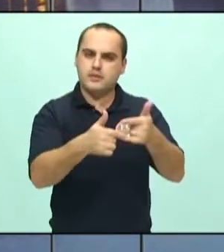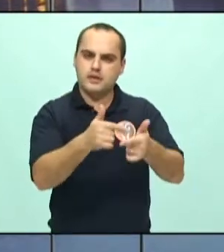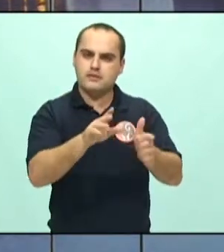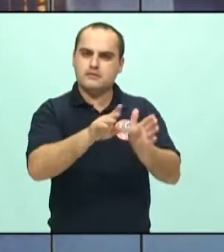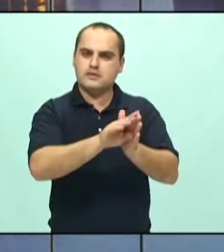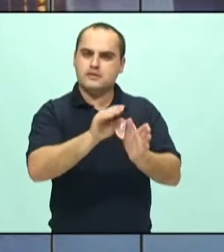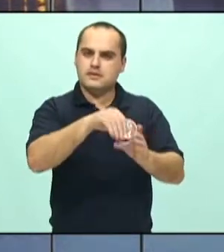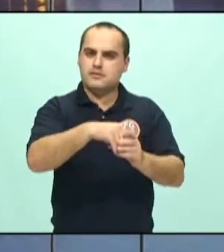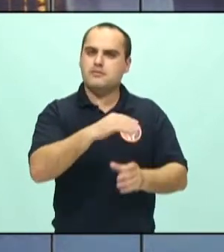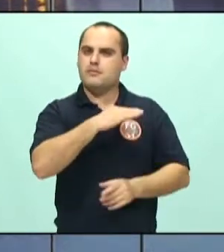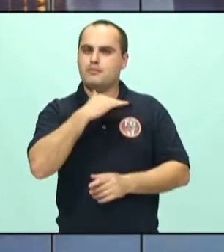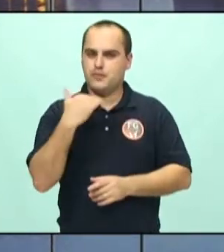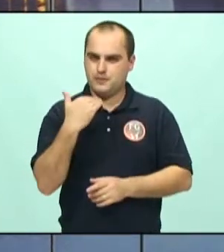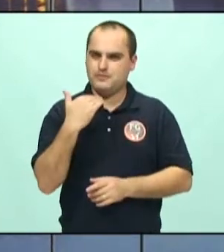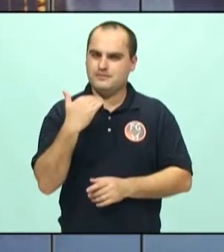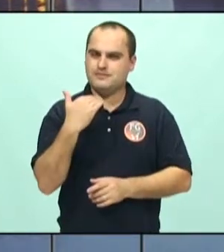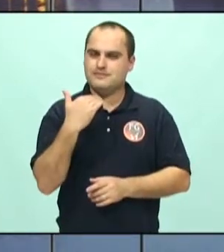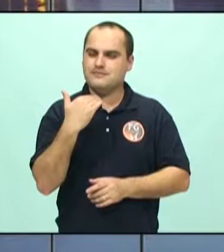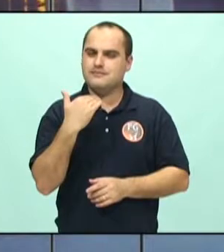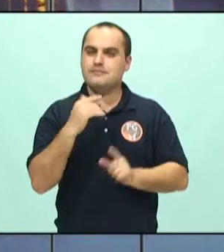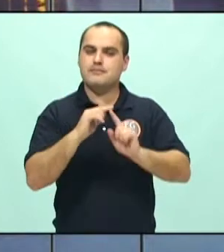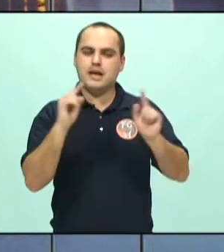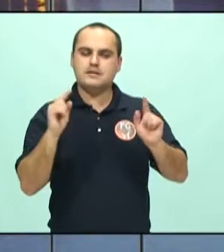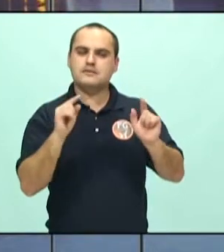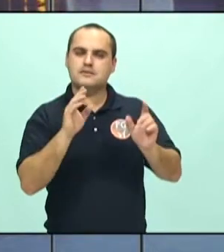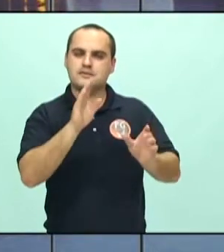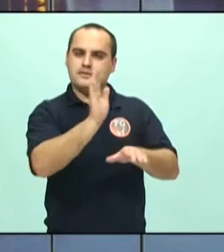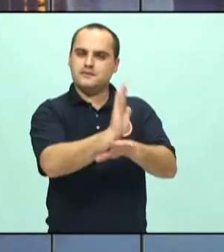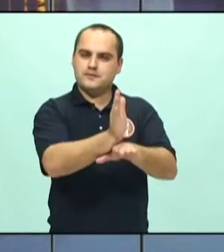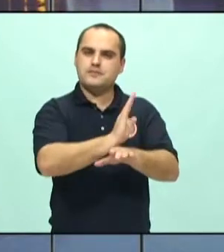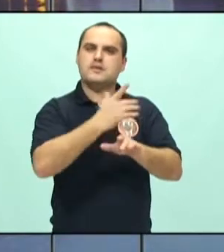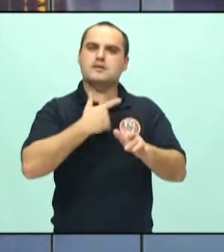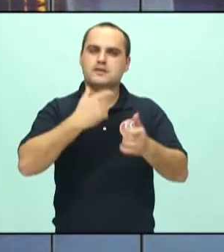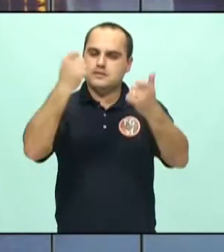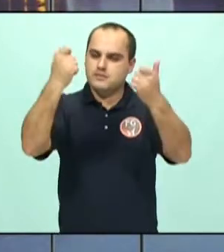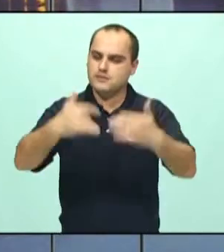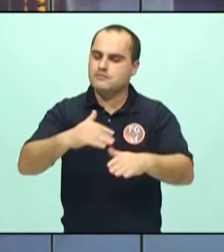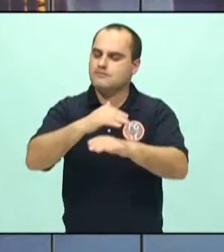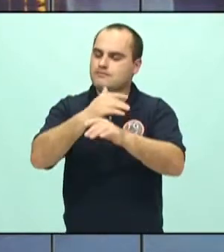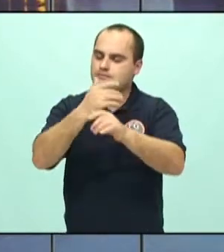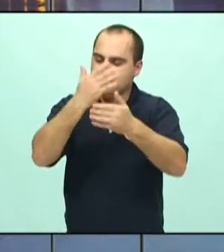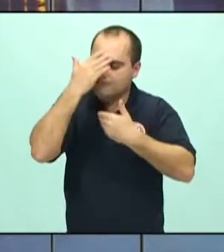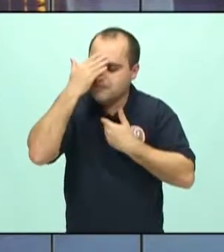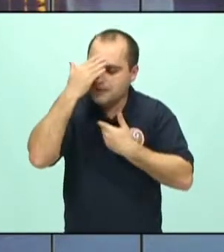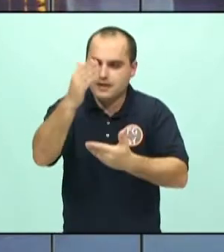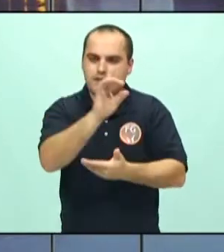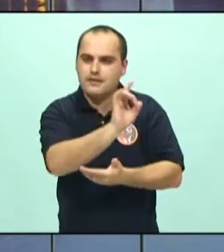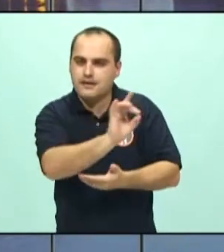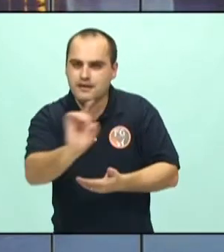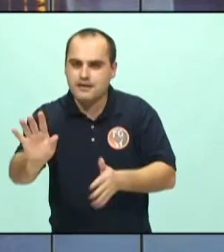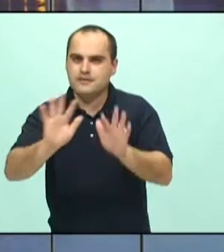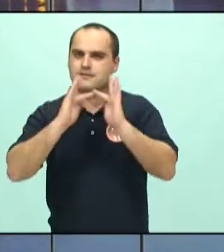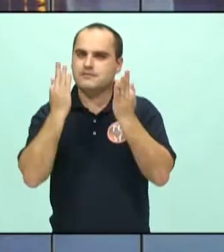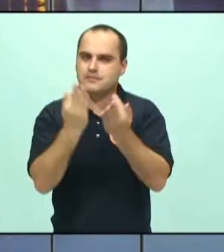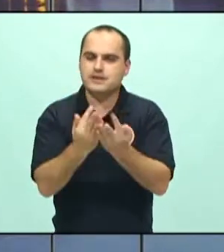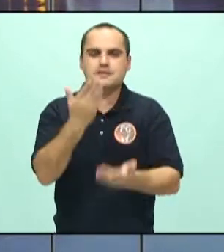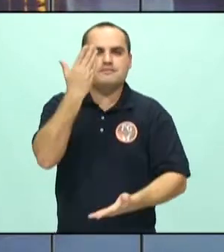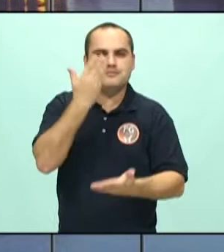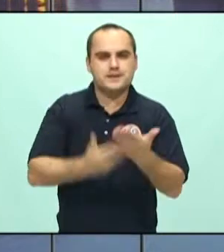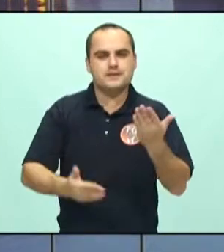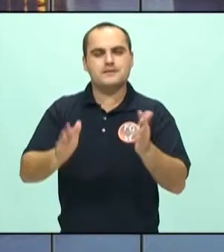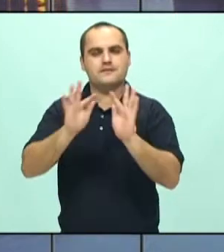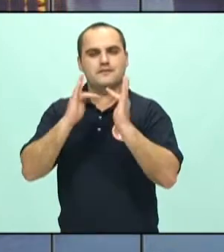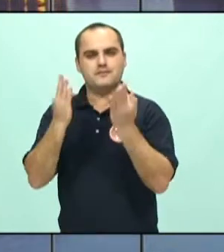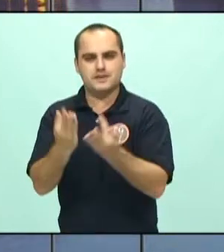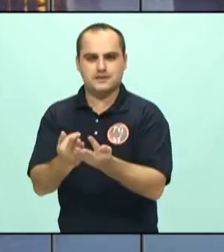o documentário a gente finalizou fazendo um agradecimento para todos esses familiares que perderam os seus entes queridos em